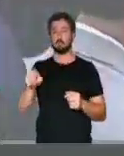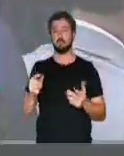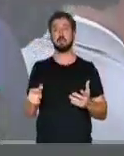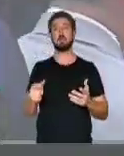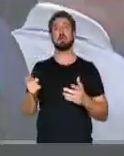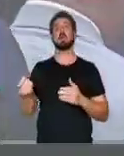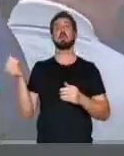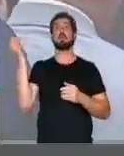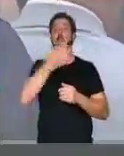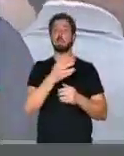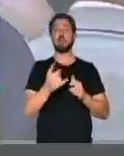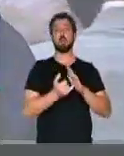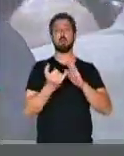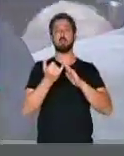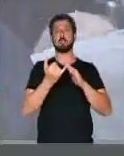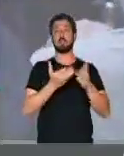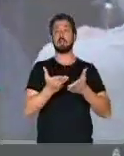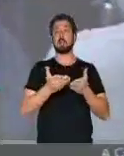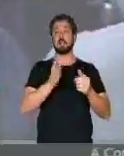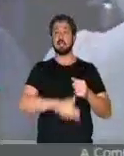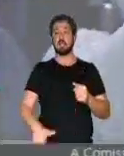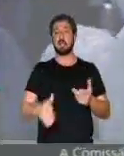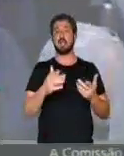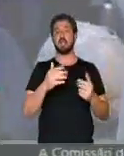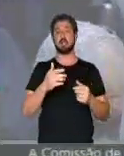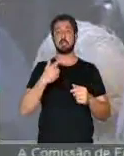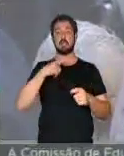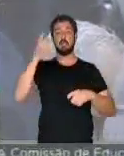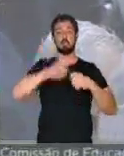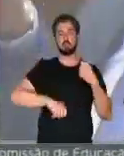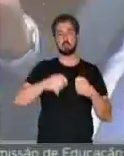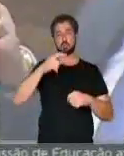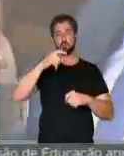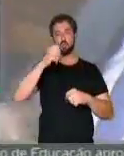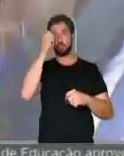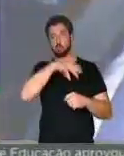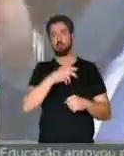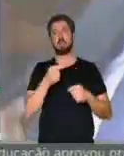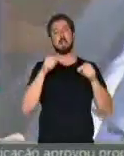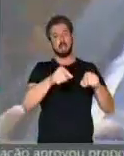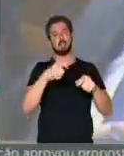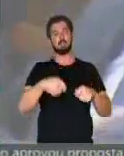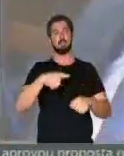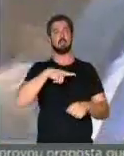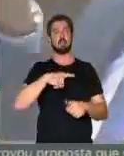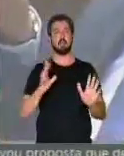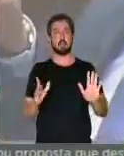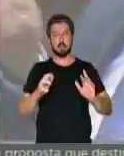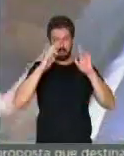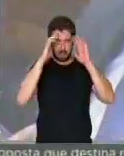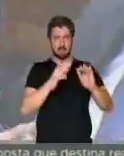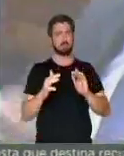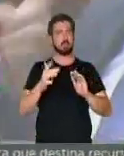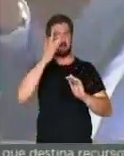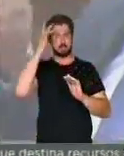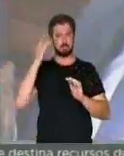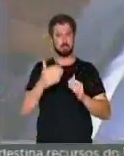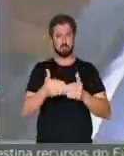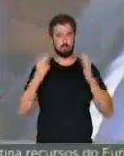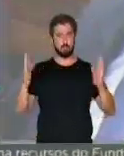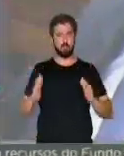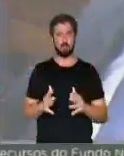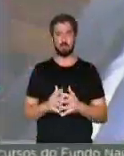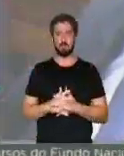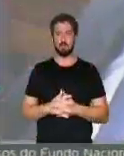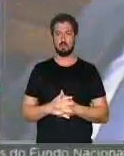dê a uma instituição que trata de crianças que foram abusadas sexualmente? É isso que precisaria ser. E respeite as pessoas, respeite